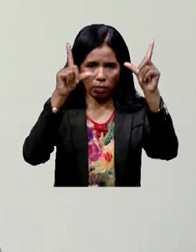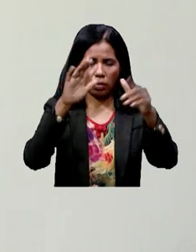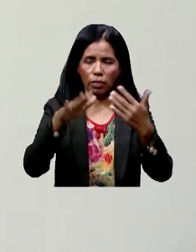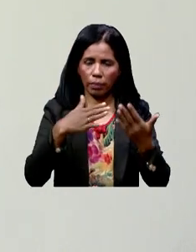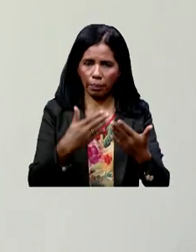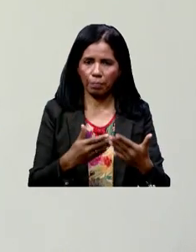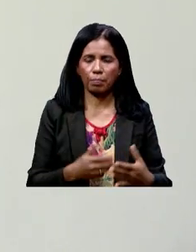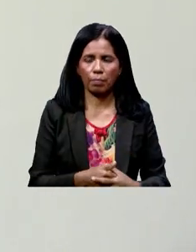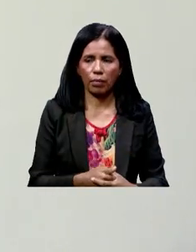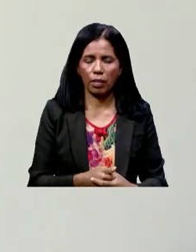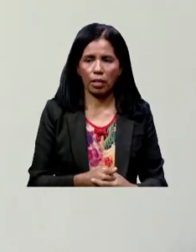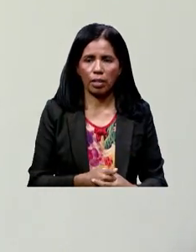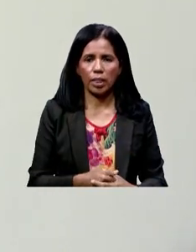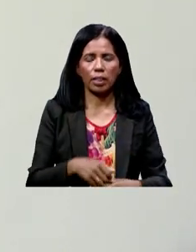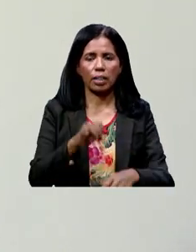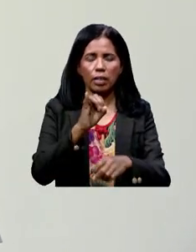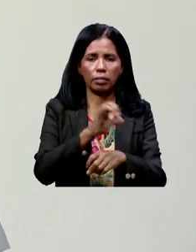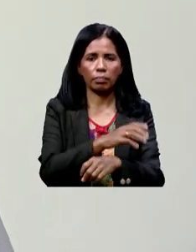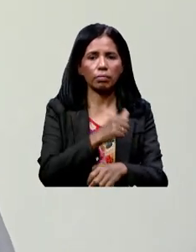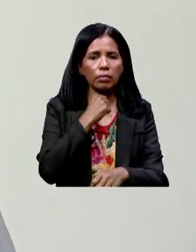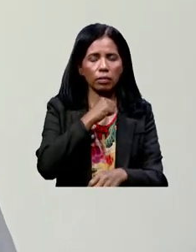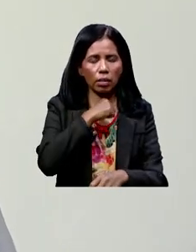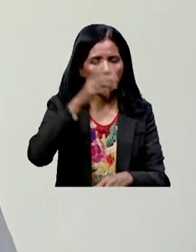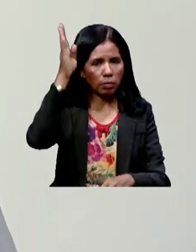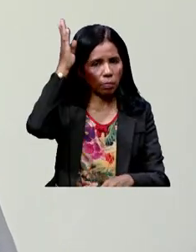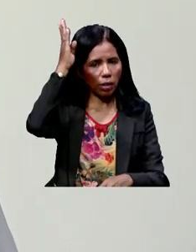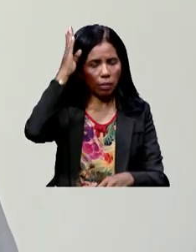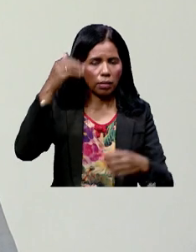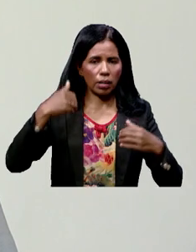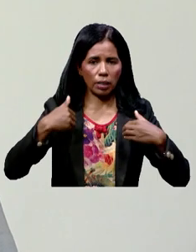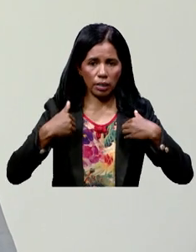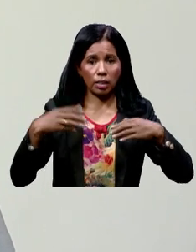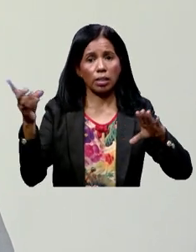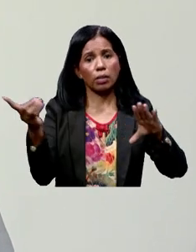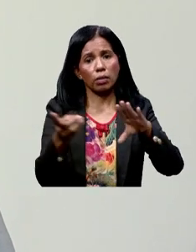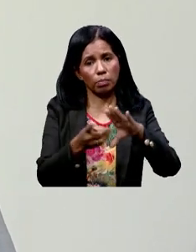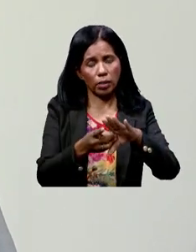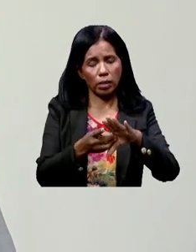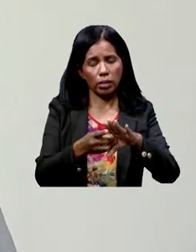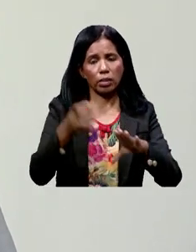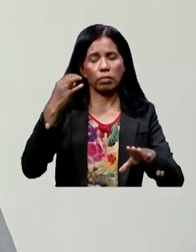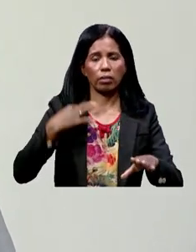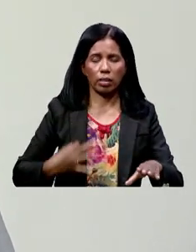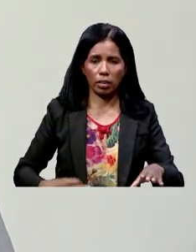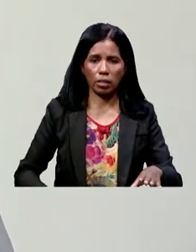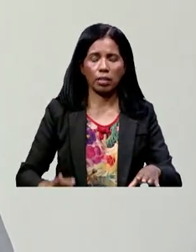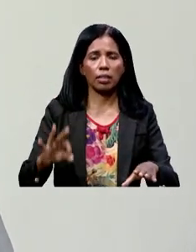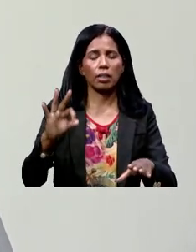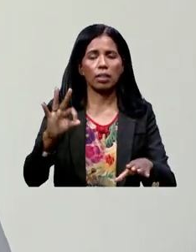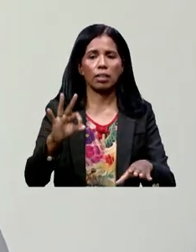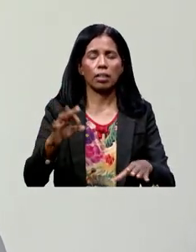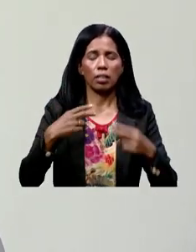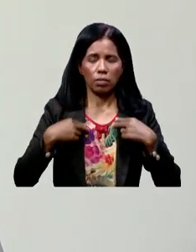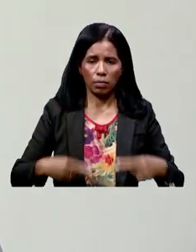Santo Padre, ia ninia documento fraternidade humana, fratelli tutti, kolia konaba